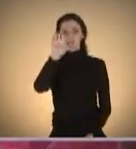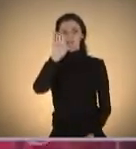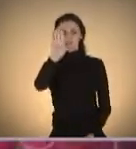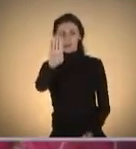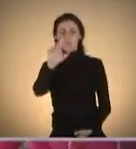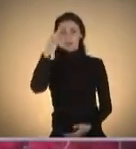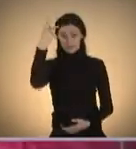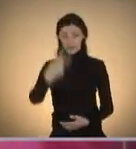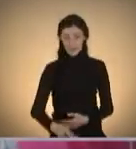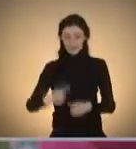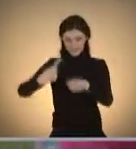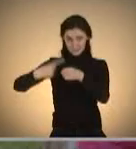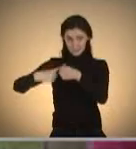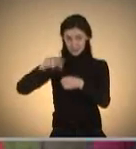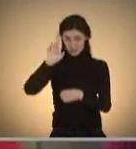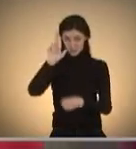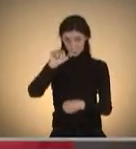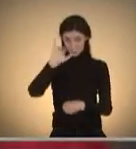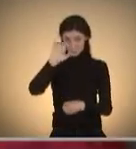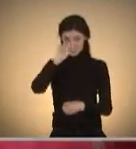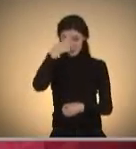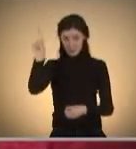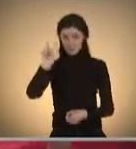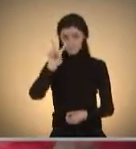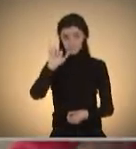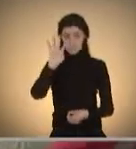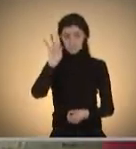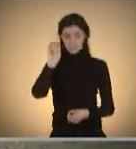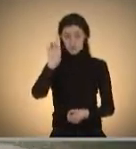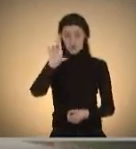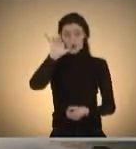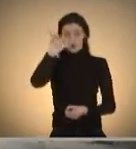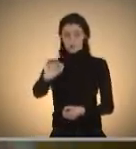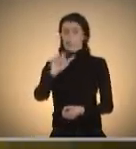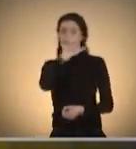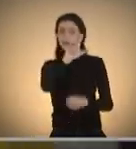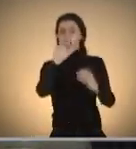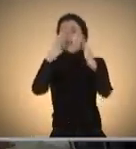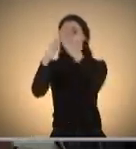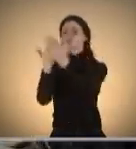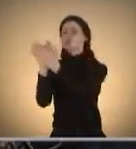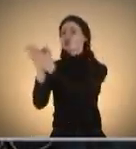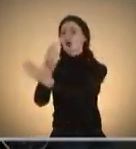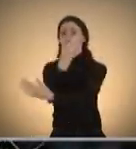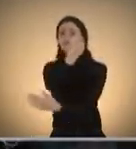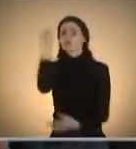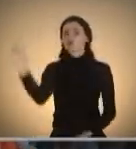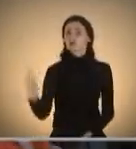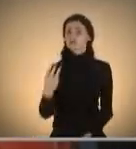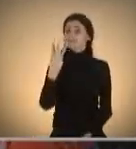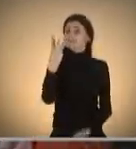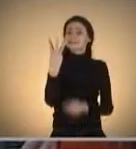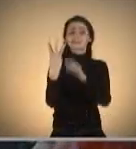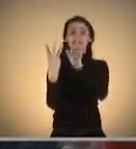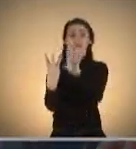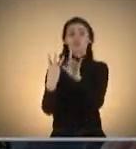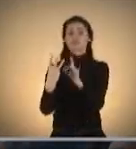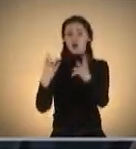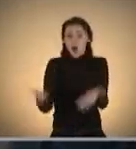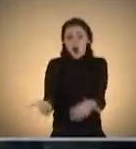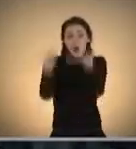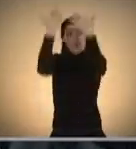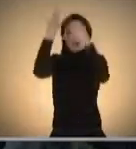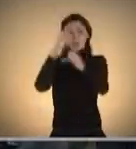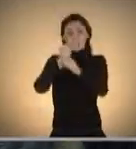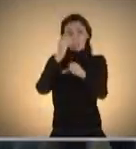no município de União da Vitória, somente 3 escolas estaduais tiveram um aumento nas médias de língua portuguesa